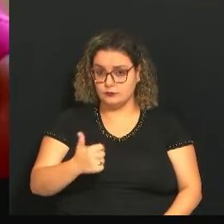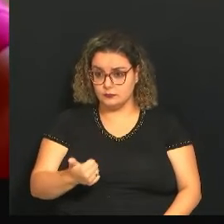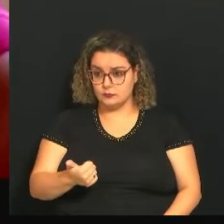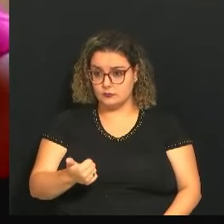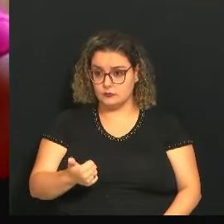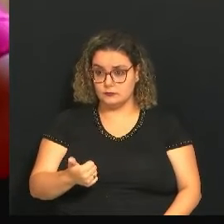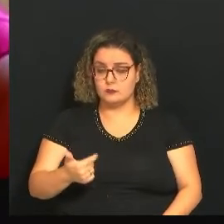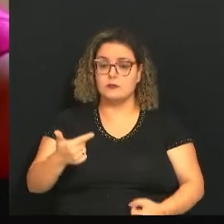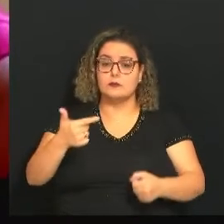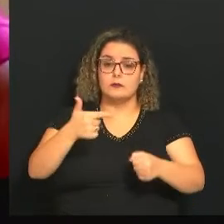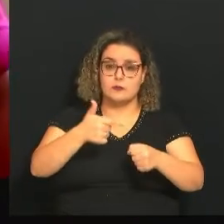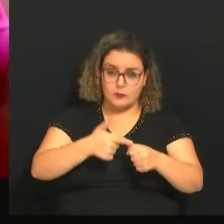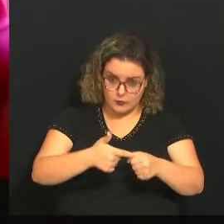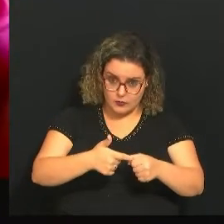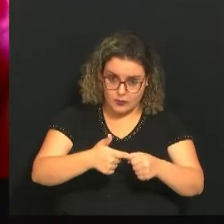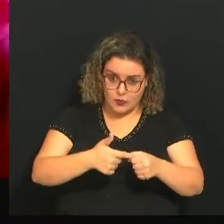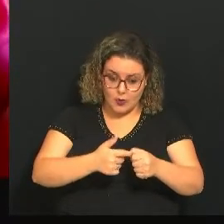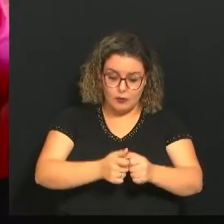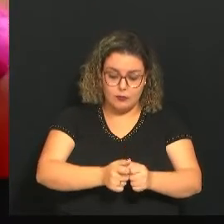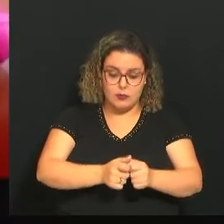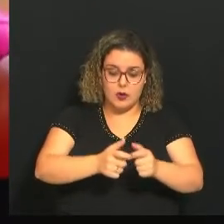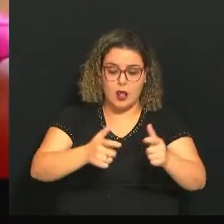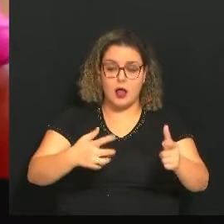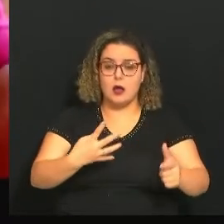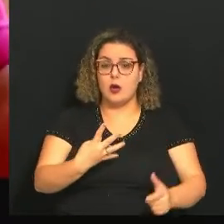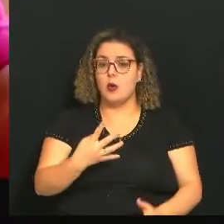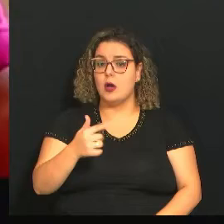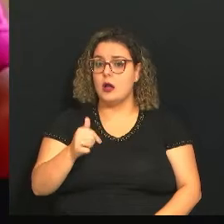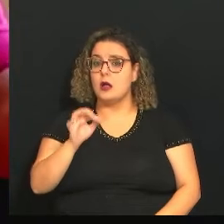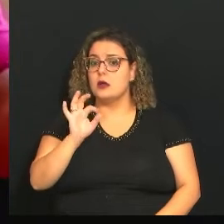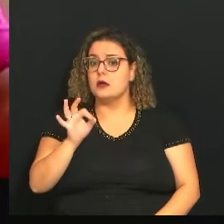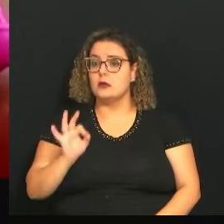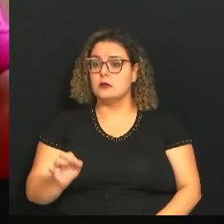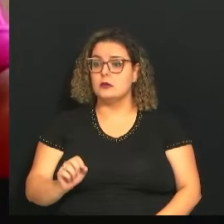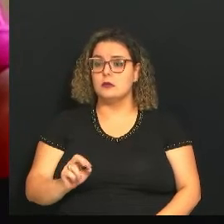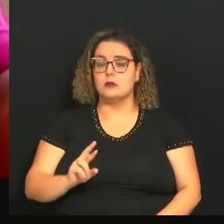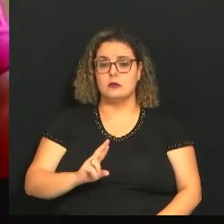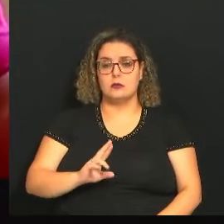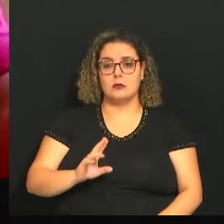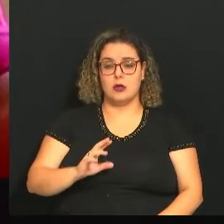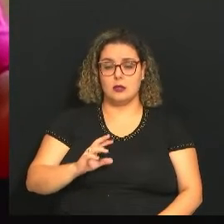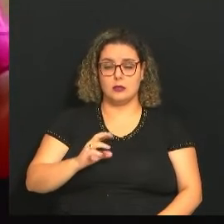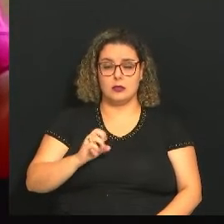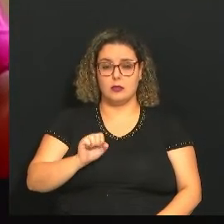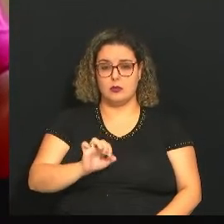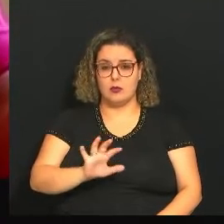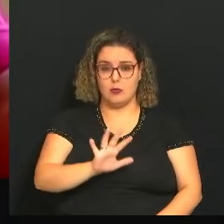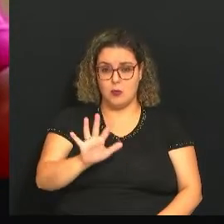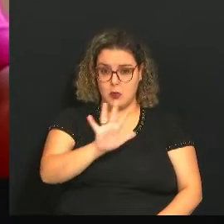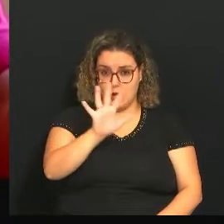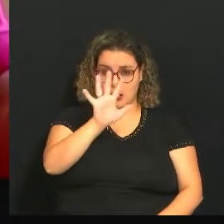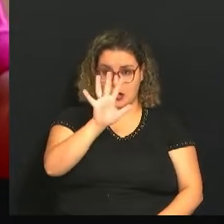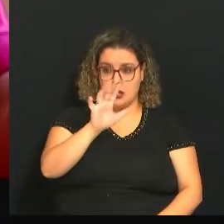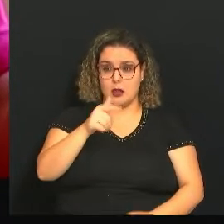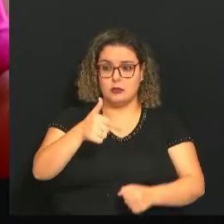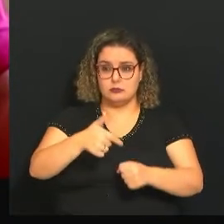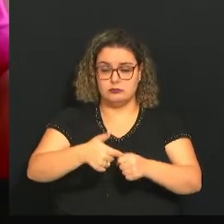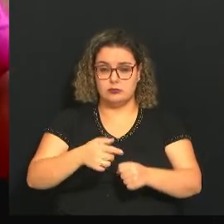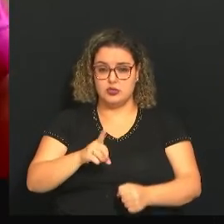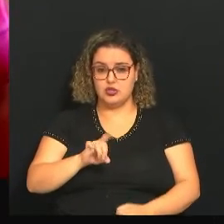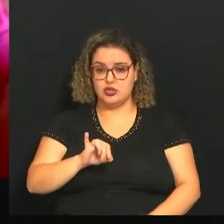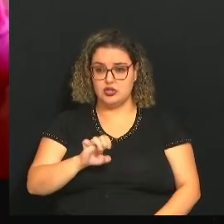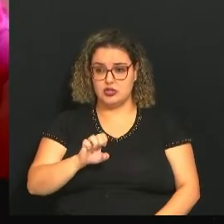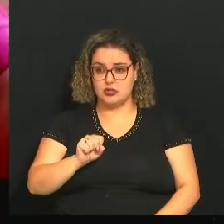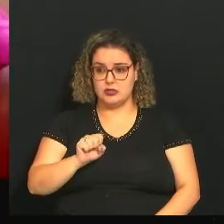grupo combustível cresceu 47%, que aí está o gás, gás de cozinha, gasolina, óleo diesel,